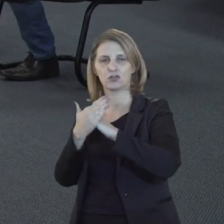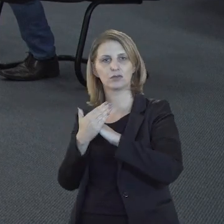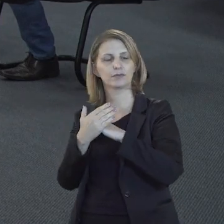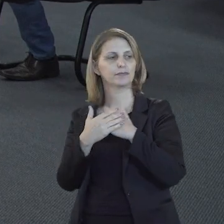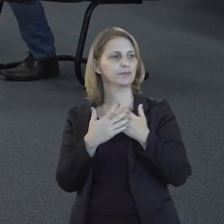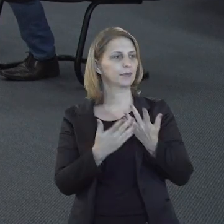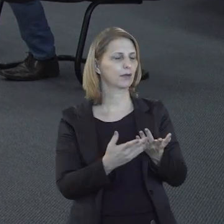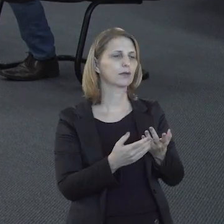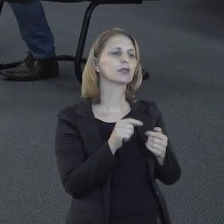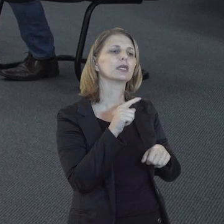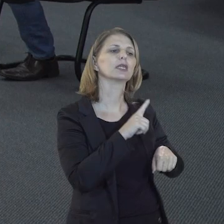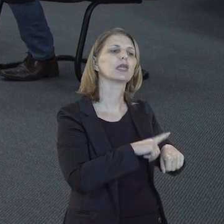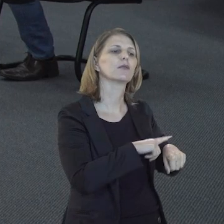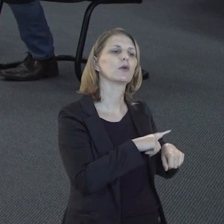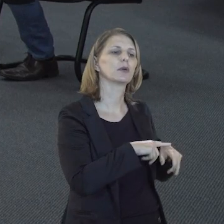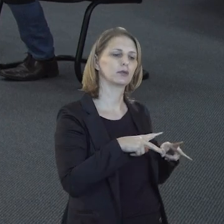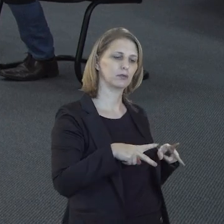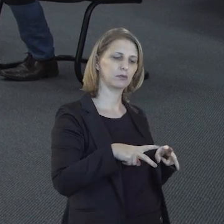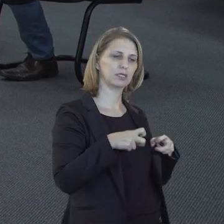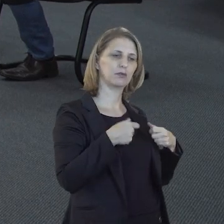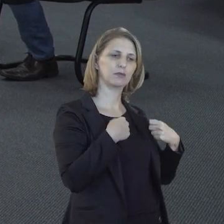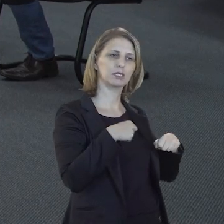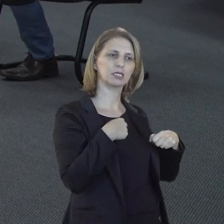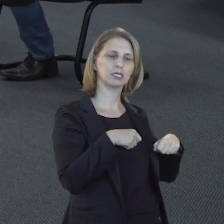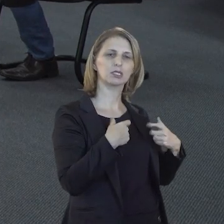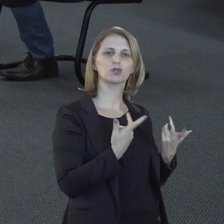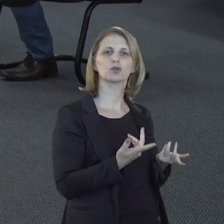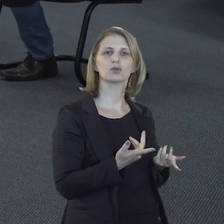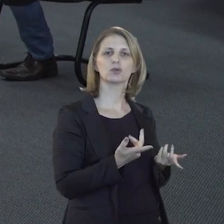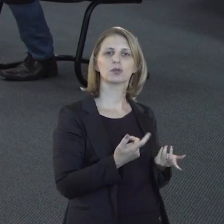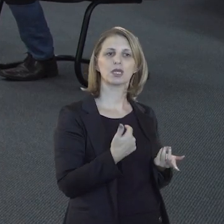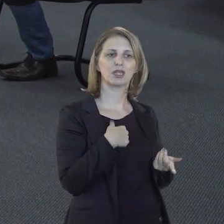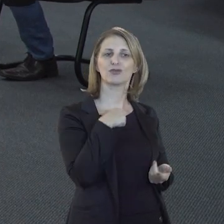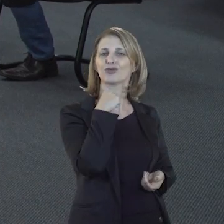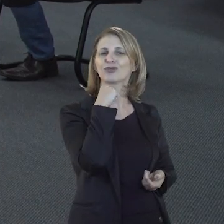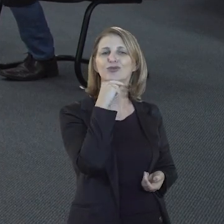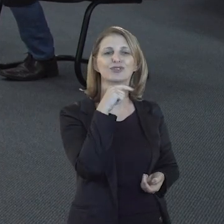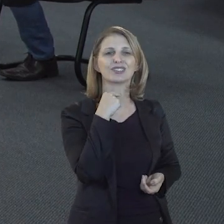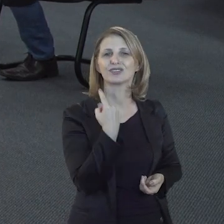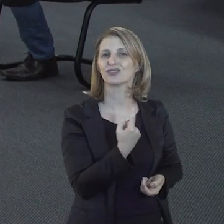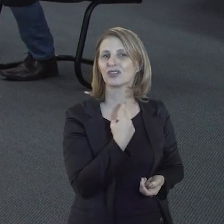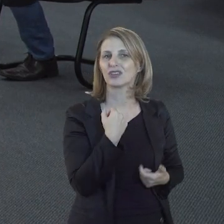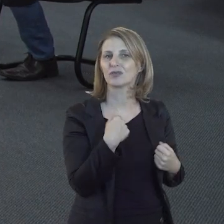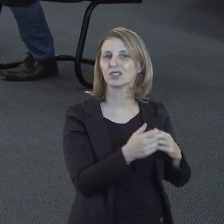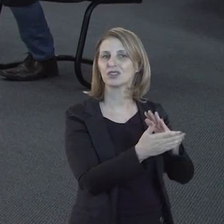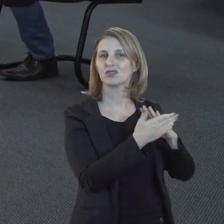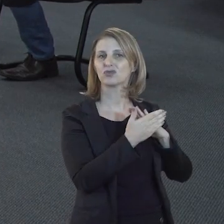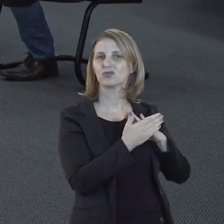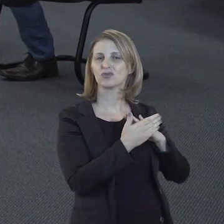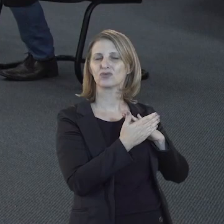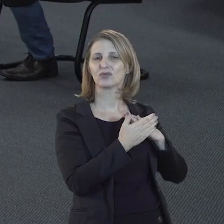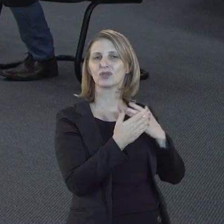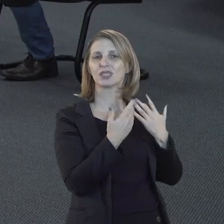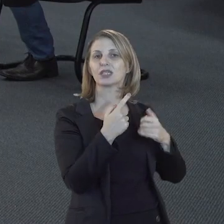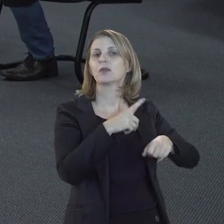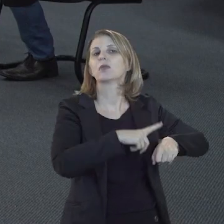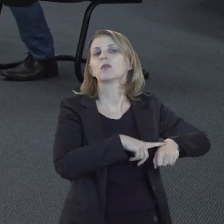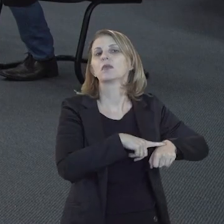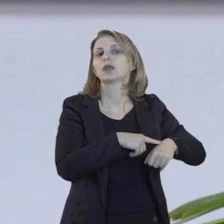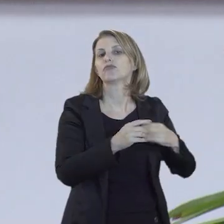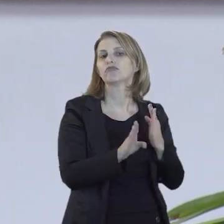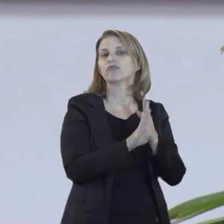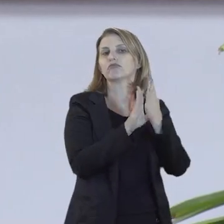ajuda, pedir ajuda. Em que momento, assim, a gente pode perceber essa necessidade de que eu não estou mais dando